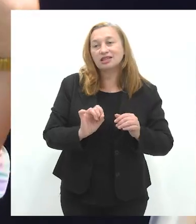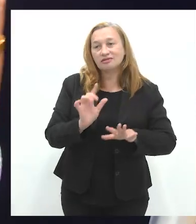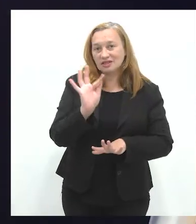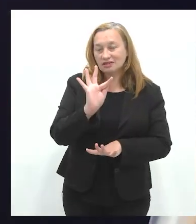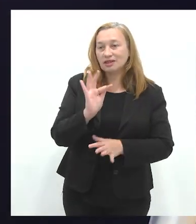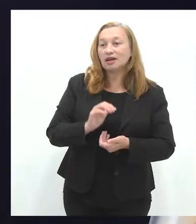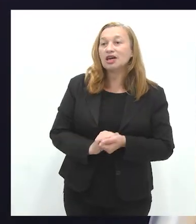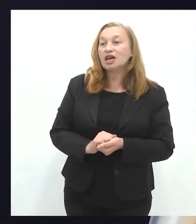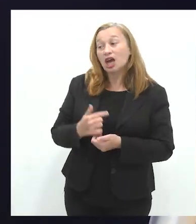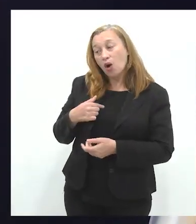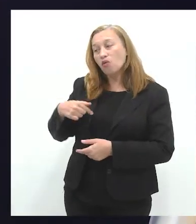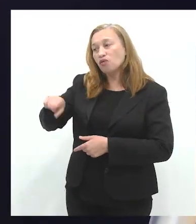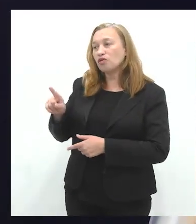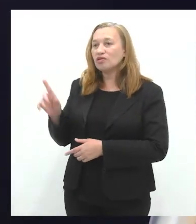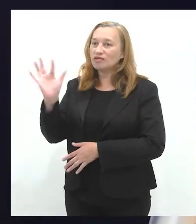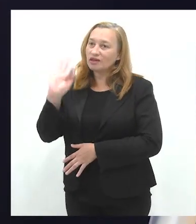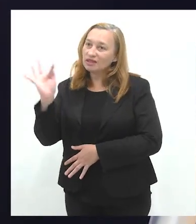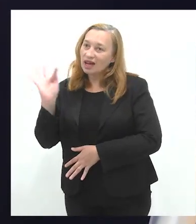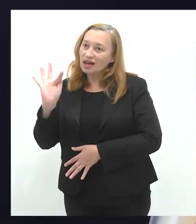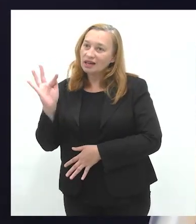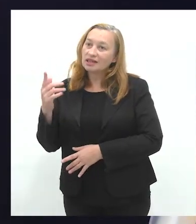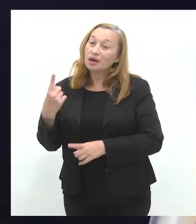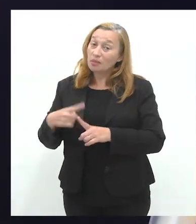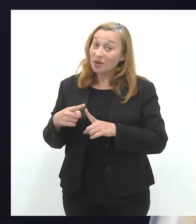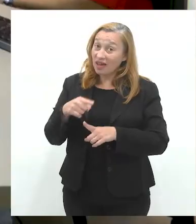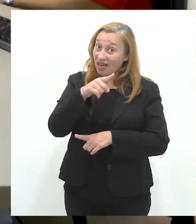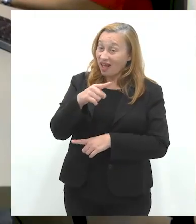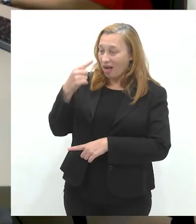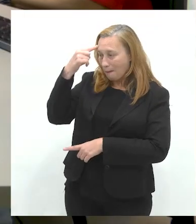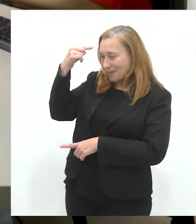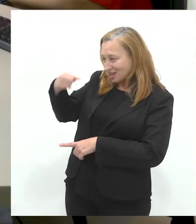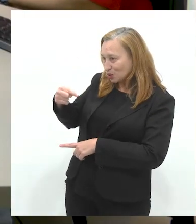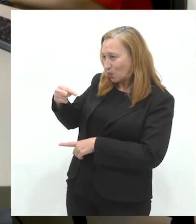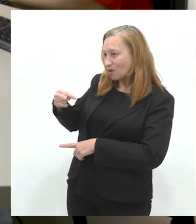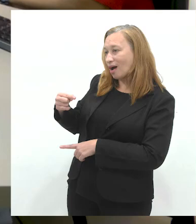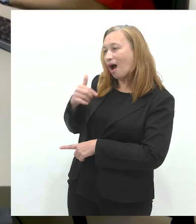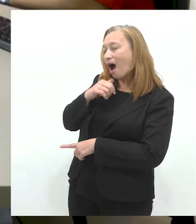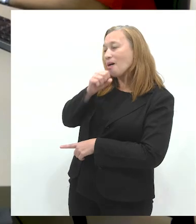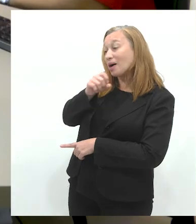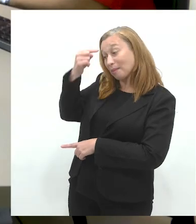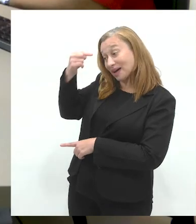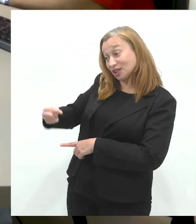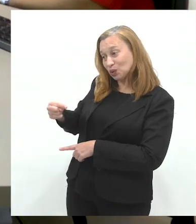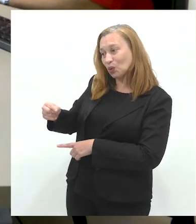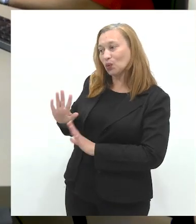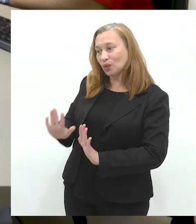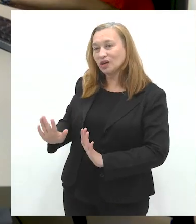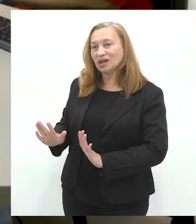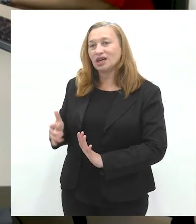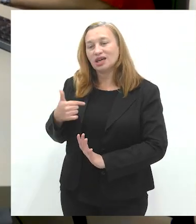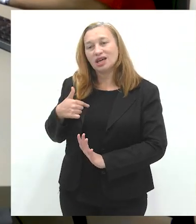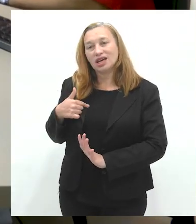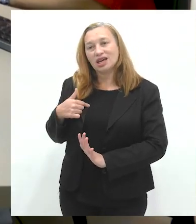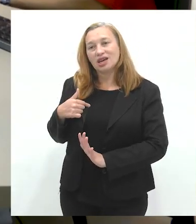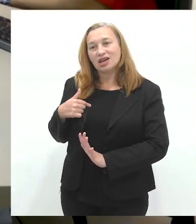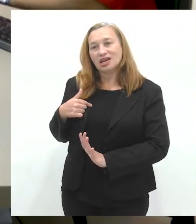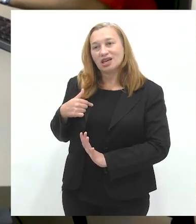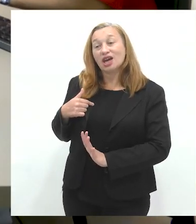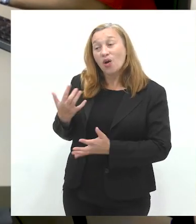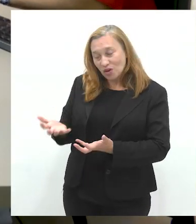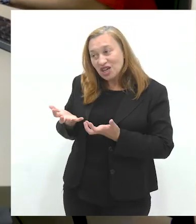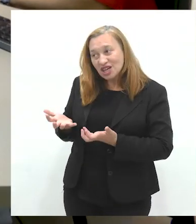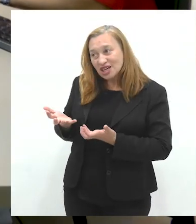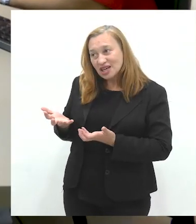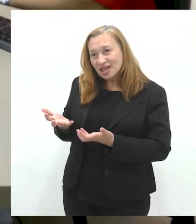Olha. E aí eu fui fazer faculdade porque ela Desejo mandou. da mãe. Ela mandou. Que eu Por queria. livre e Que bom que ela espontânea. mandou, porque eu